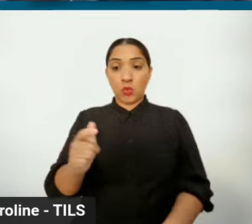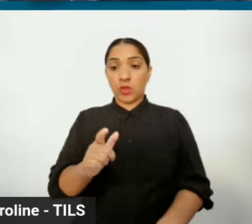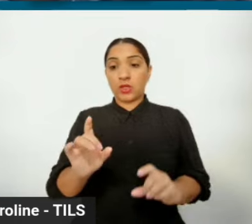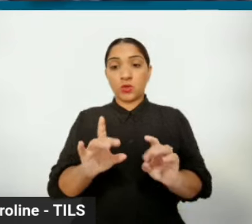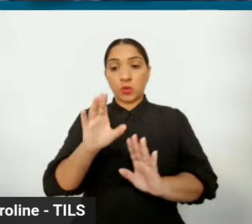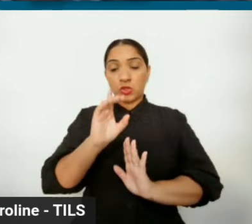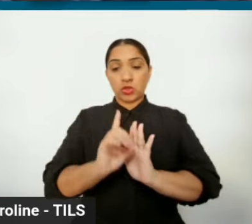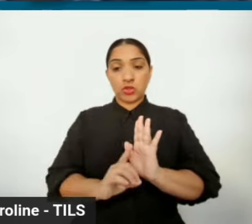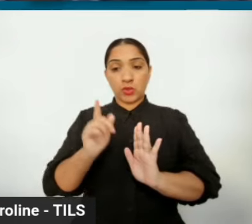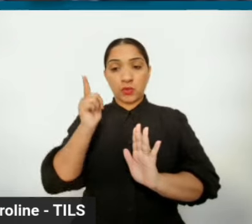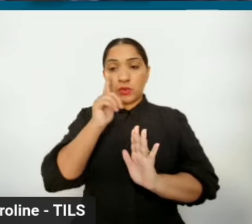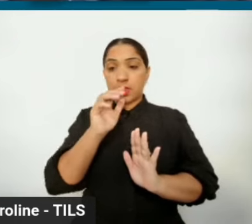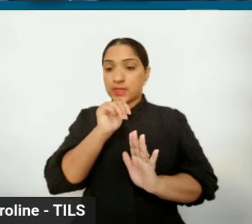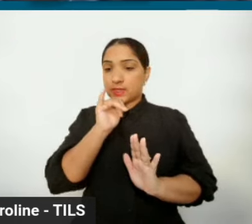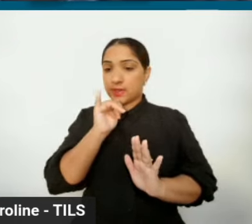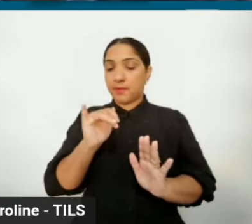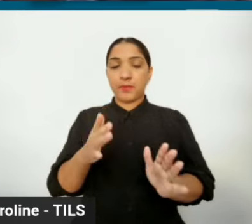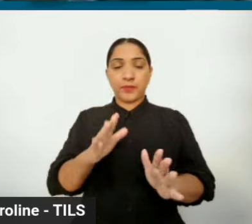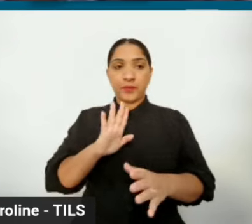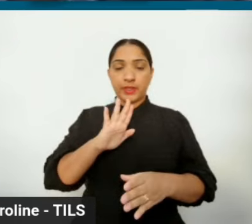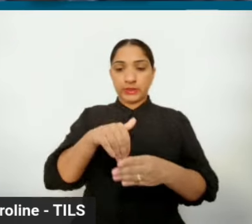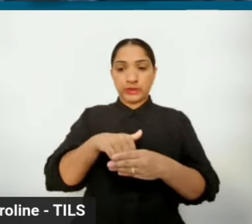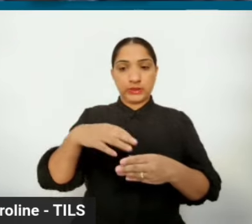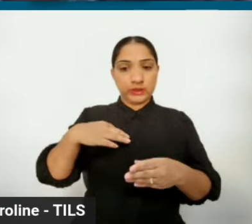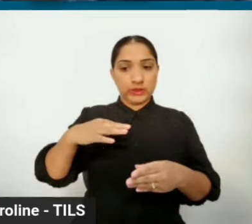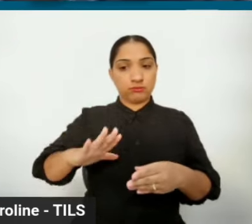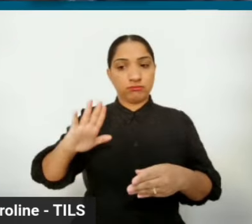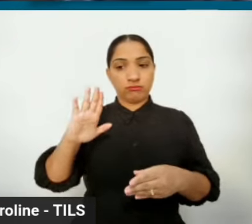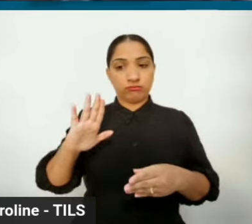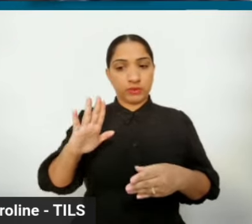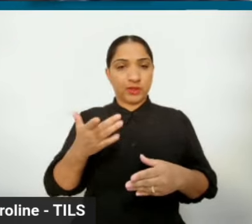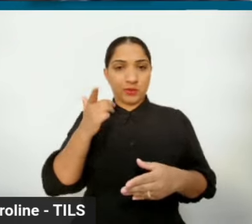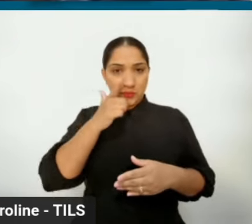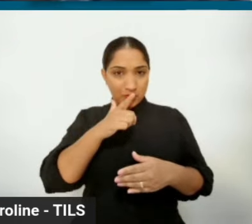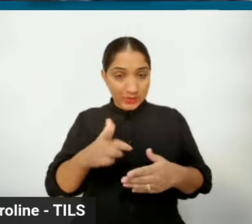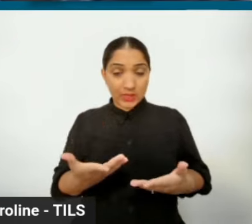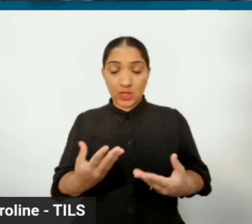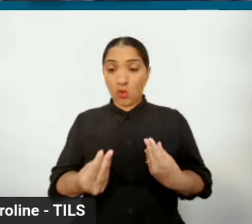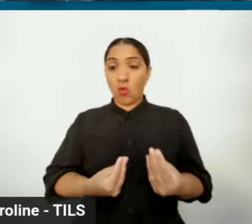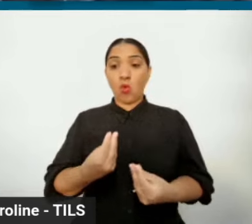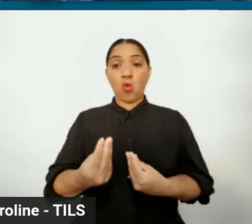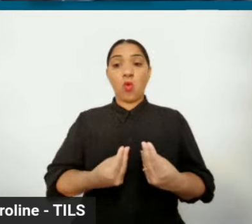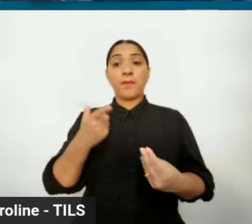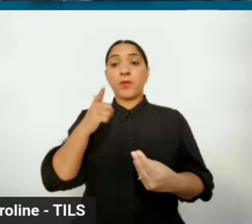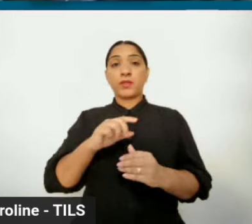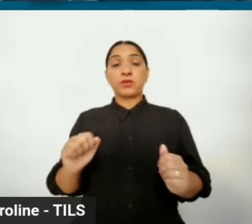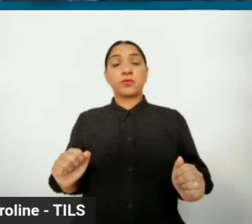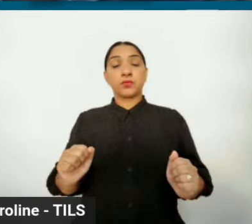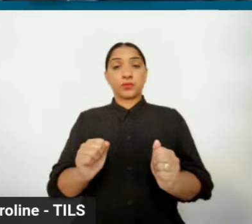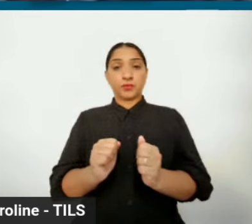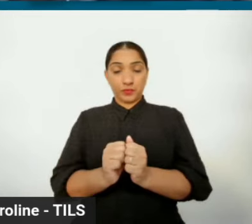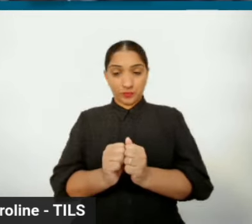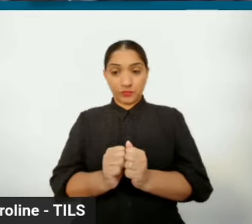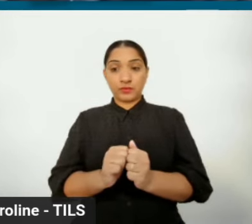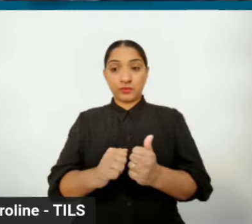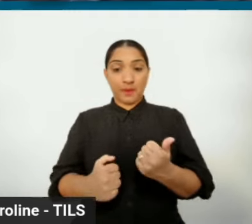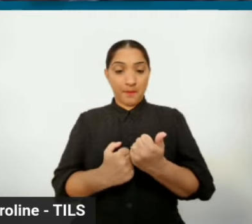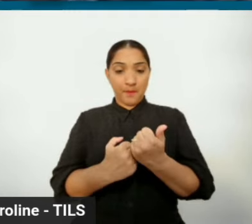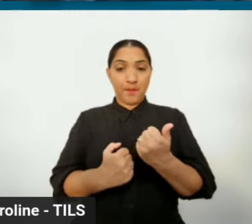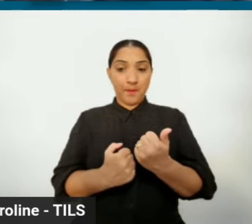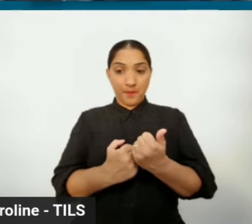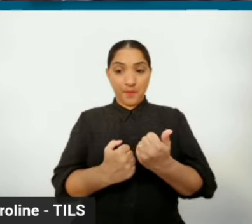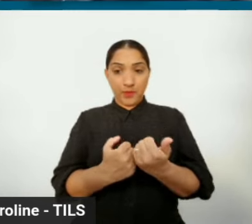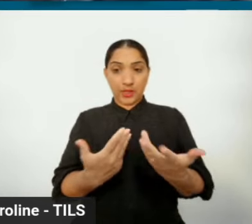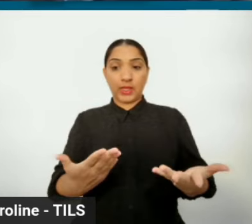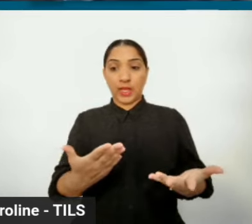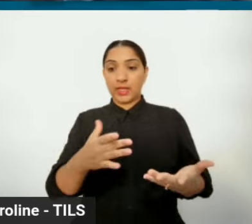ser candidata, integrar efetivamente ali como parlamentar uma assembleia, uma